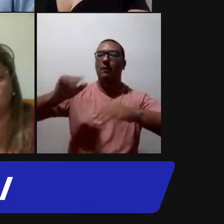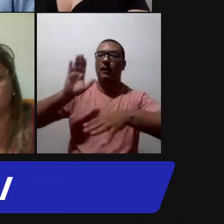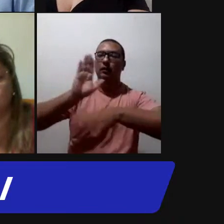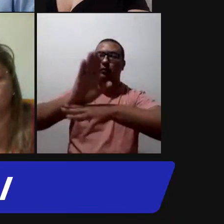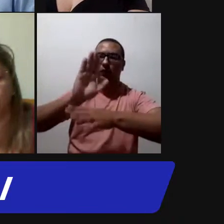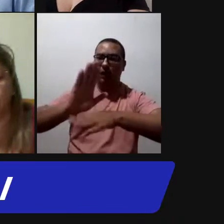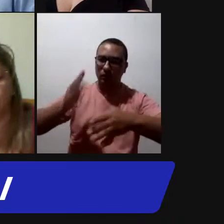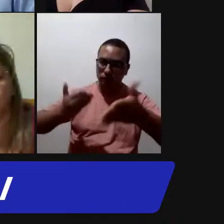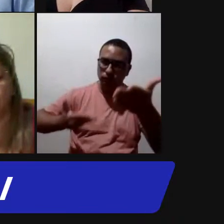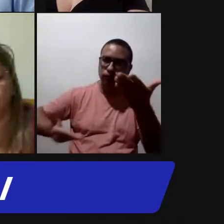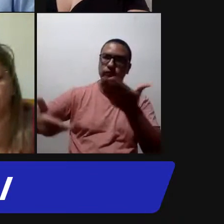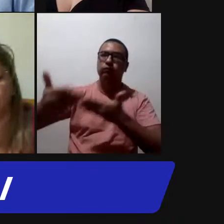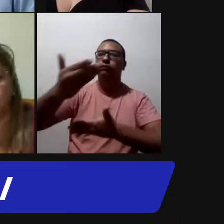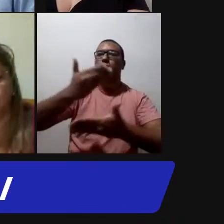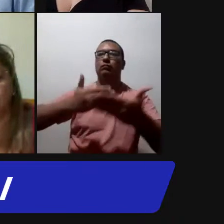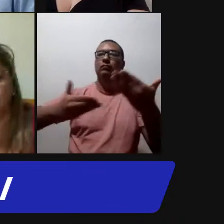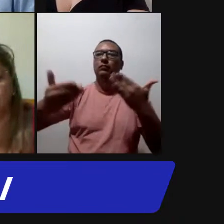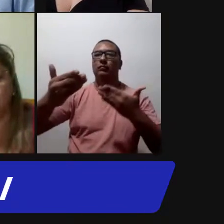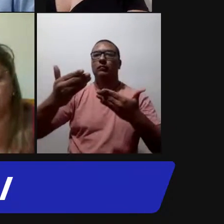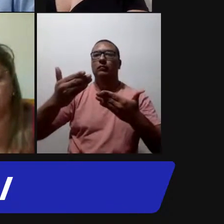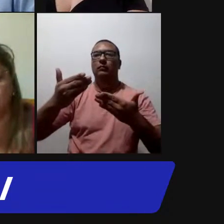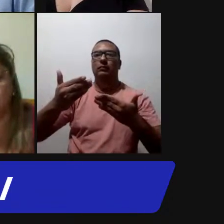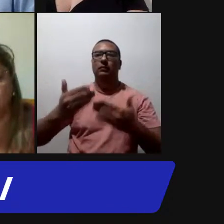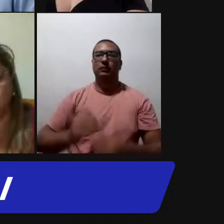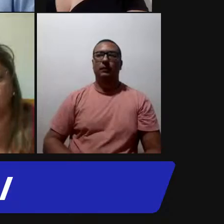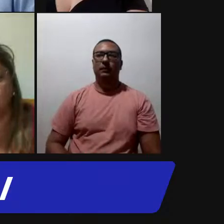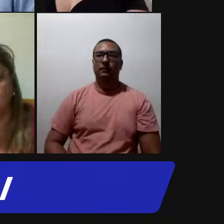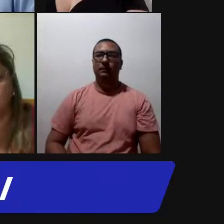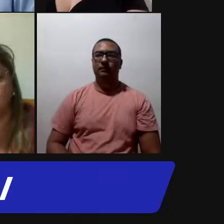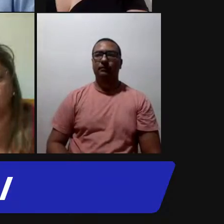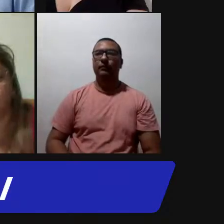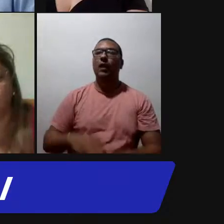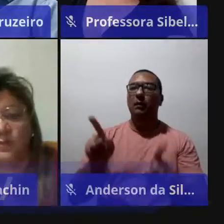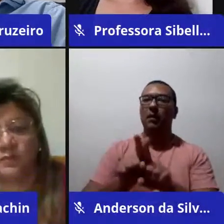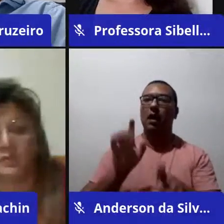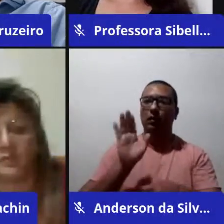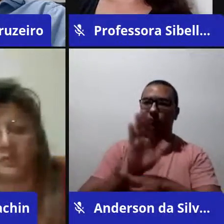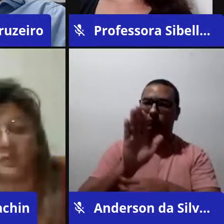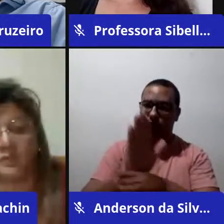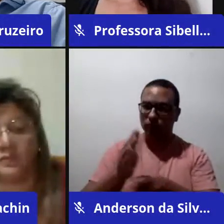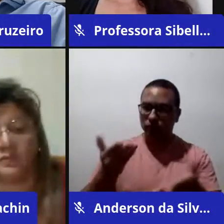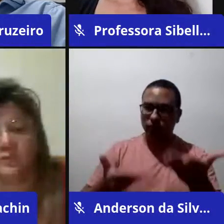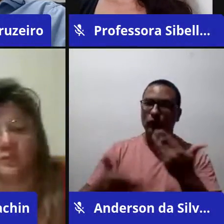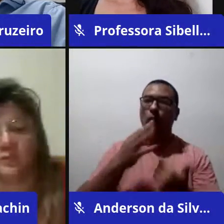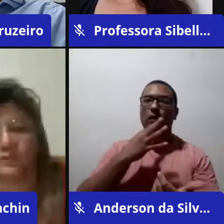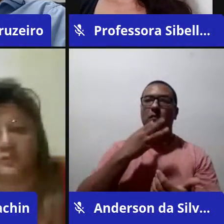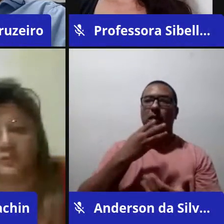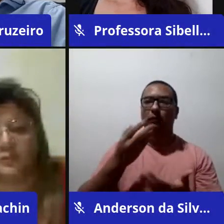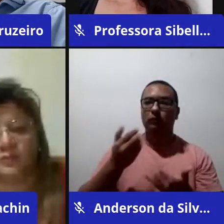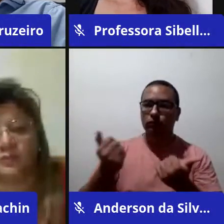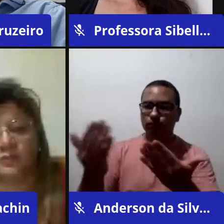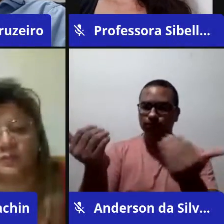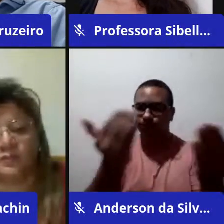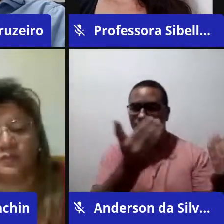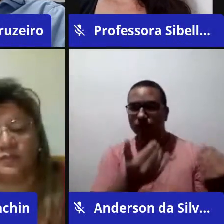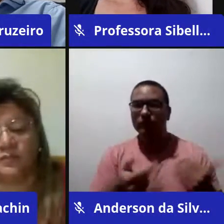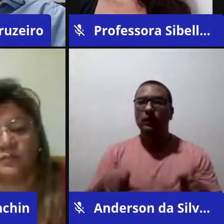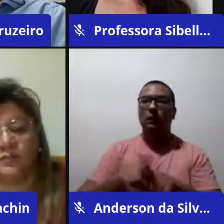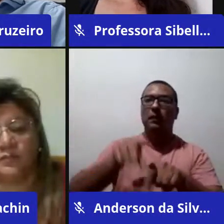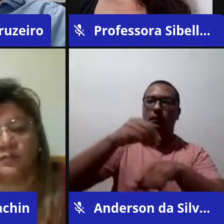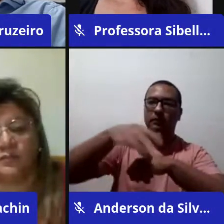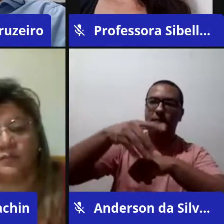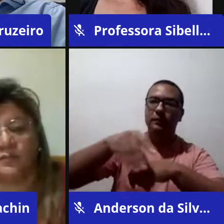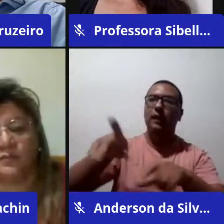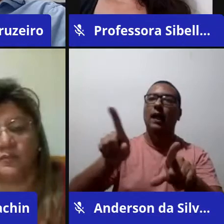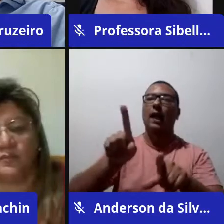colaboracionista, um profissional, digamos, de compartilhamento de conhecimento. O conhecimento é um ativo que